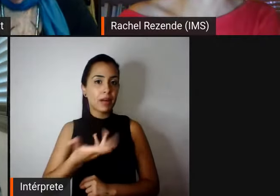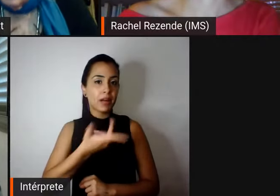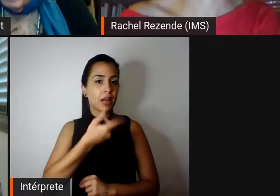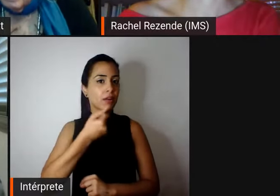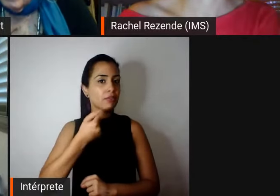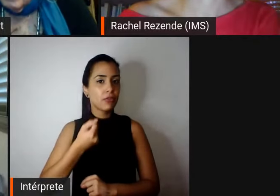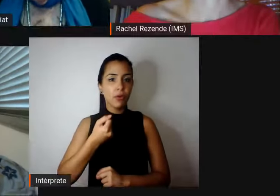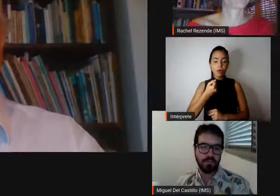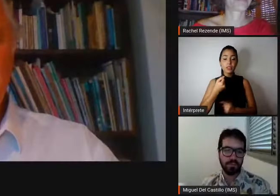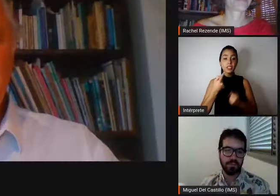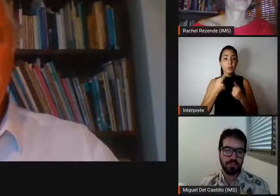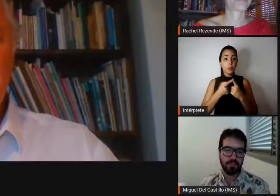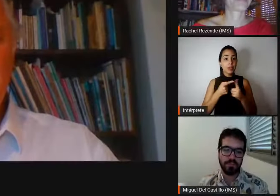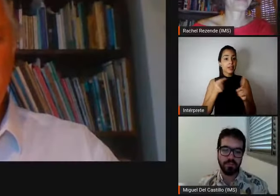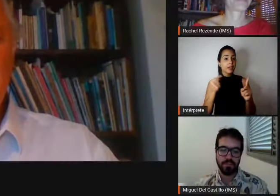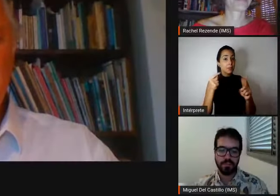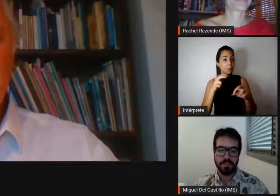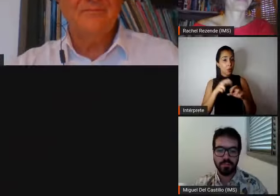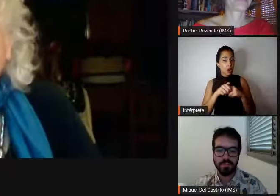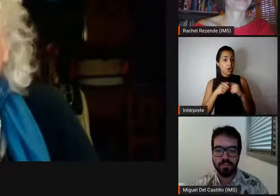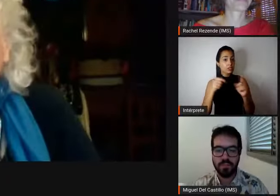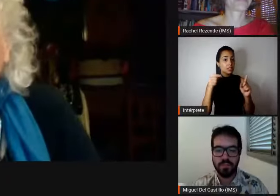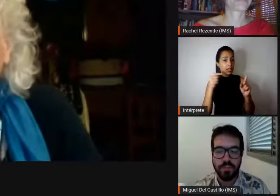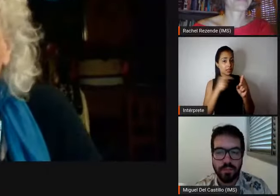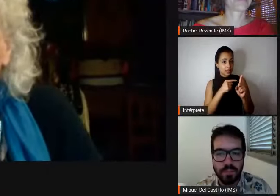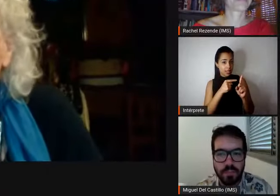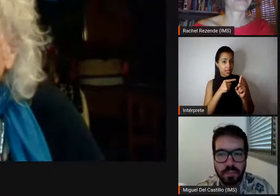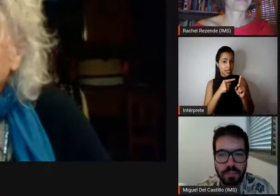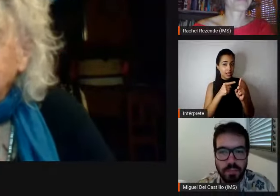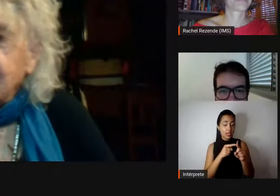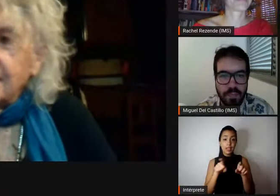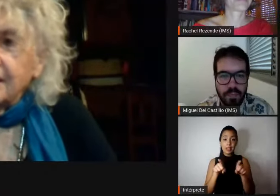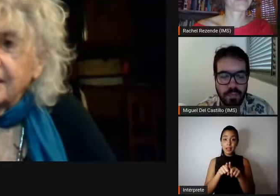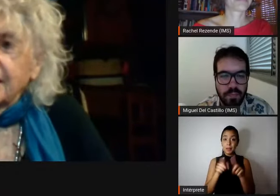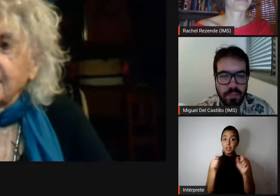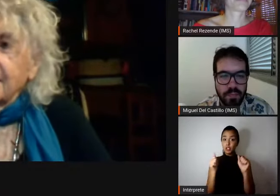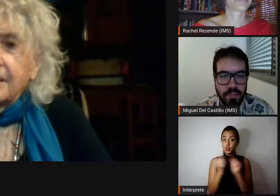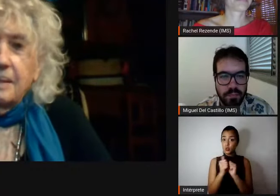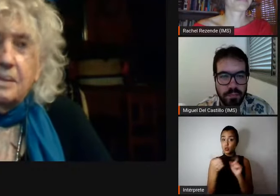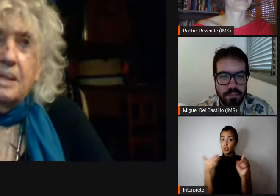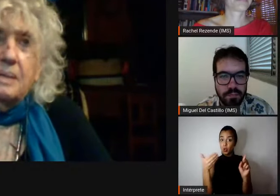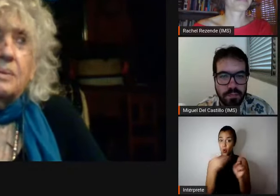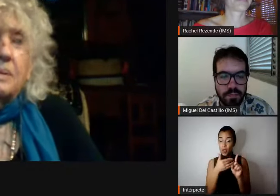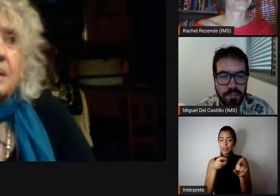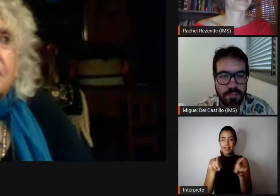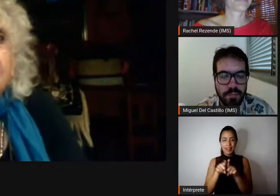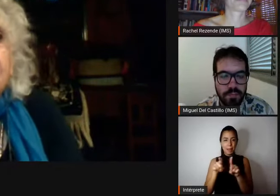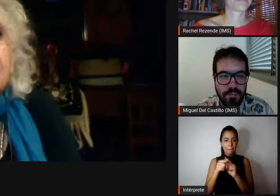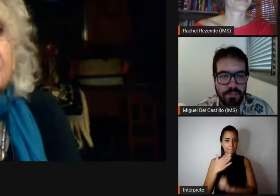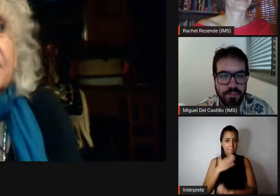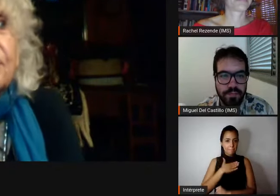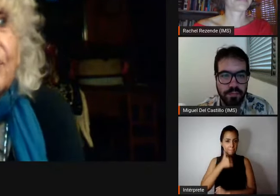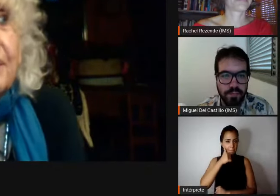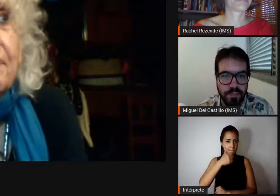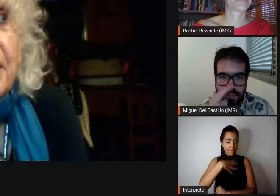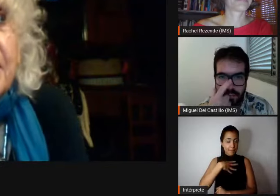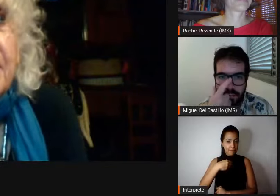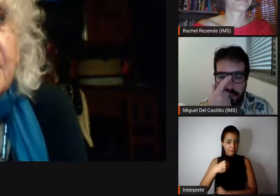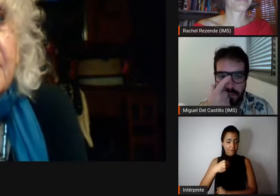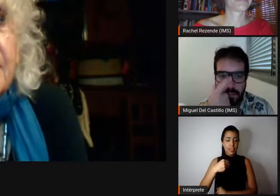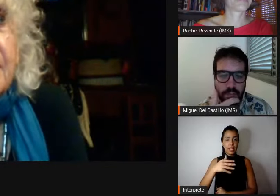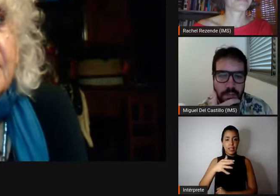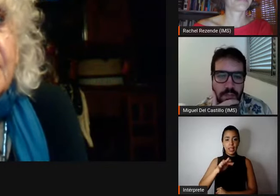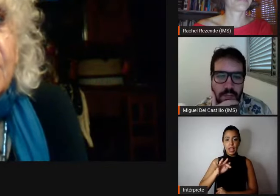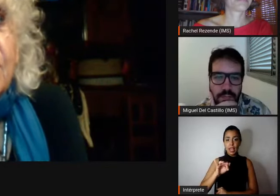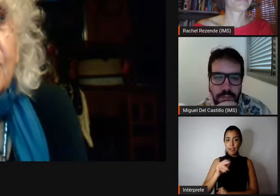com ele e com a minha filha, a Sofia, que tinha 12 anos, que a gente foi